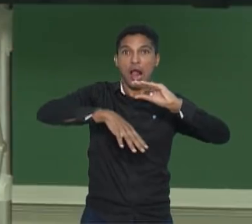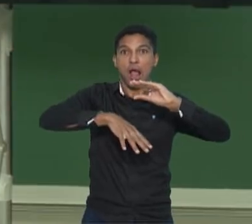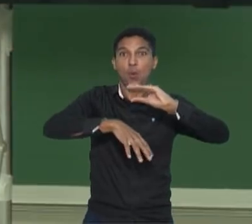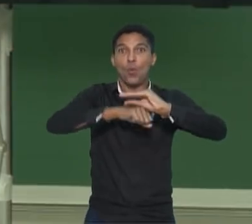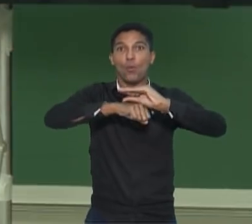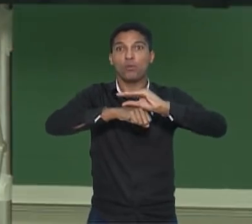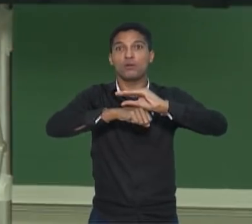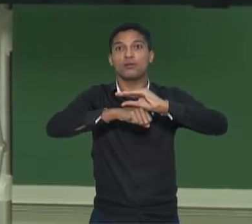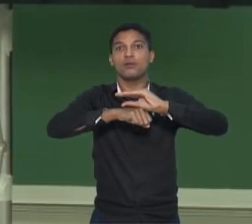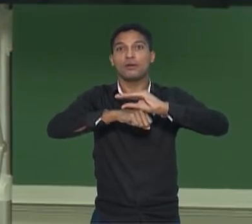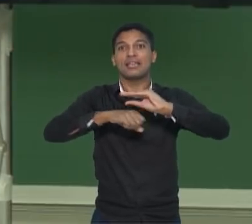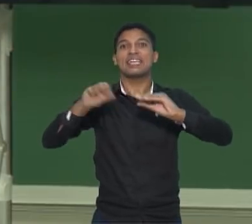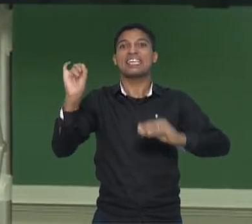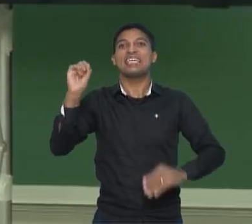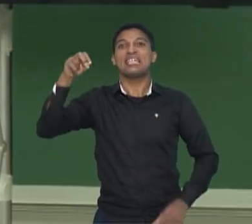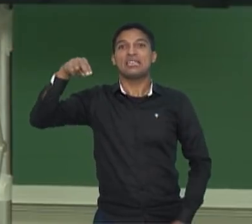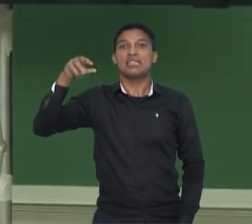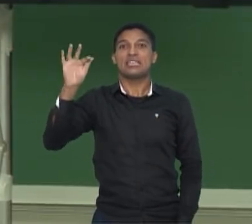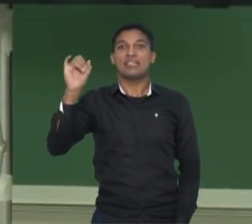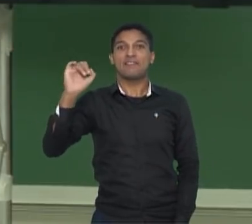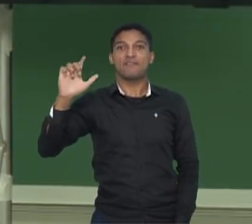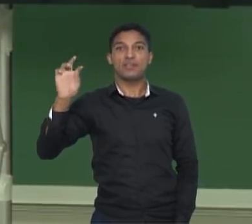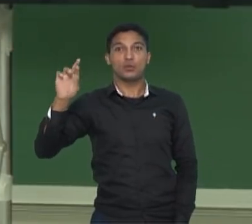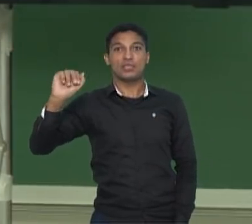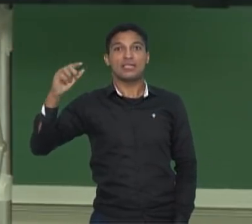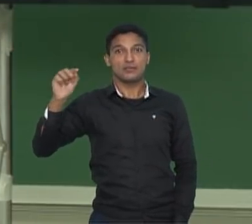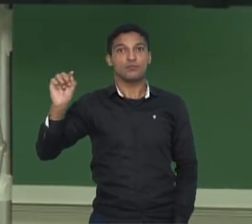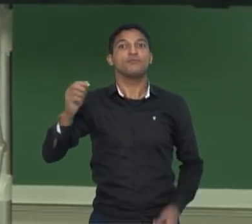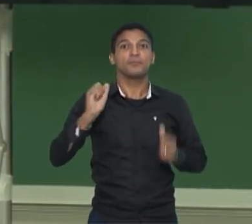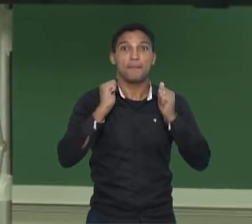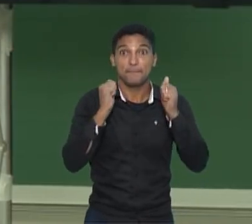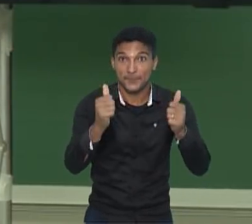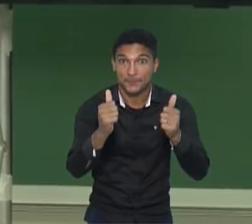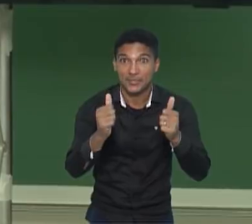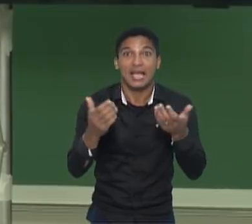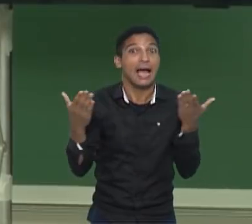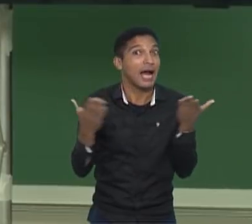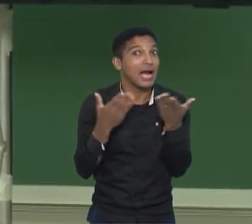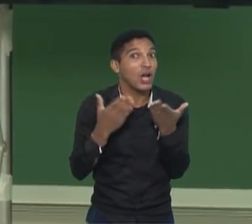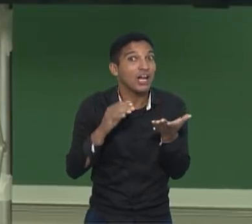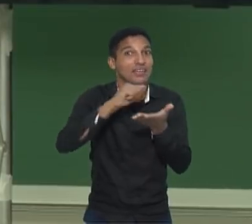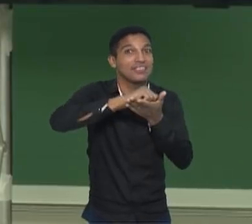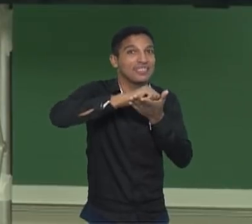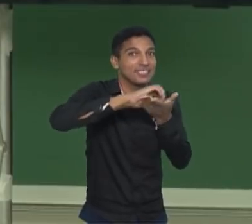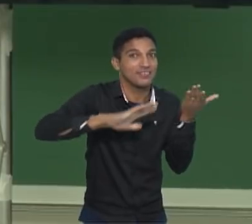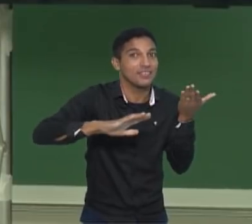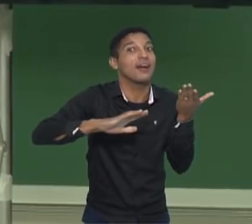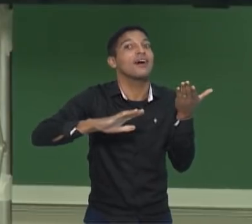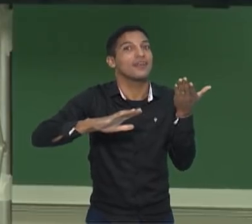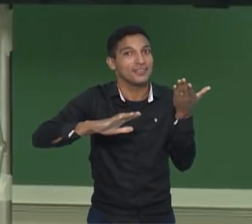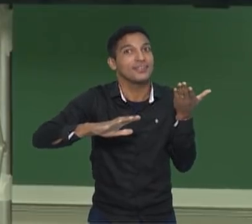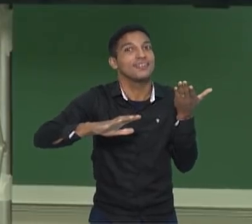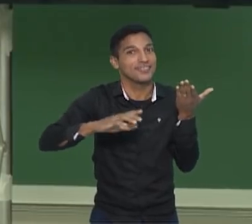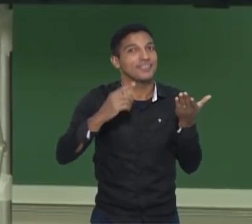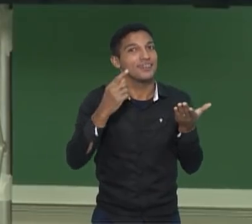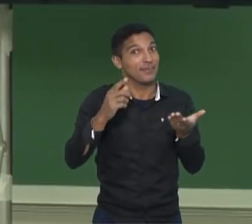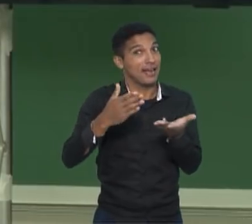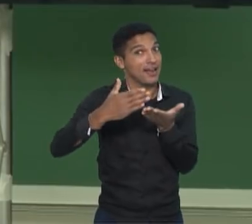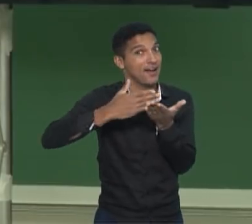Bem, vamos à primeira parte dos exercícios. Preparem os seus materiais e vamos lá.